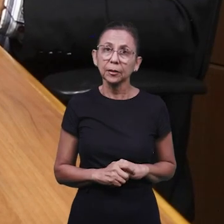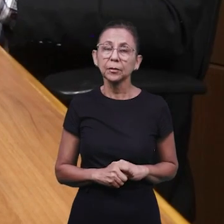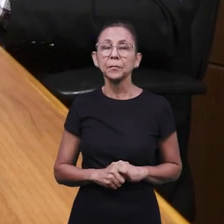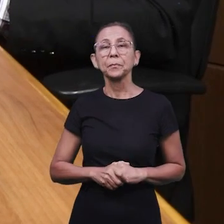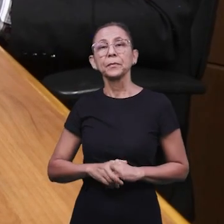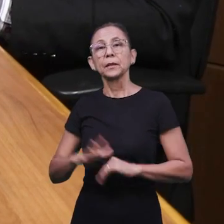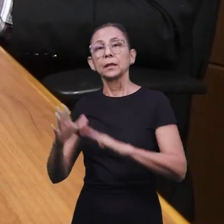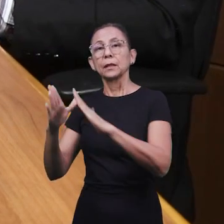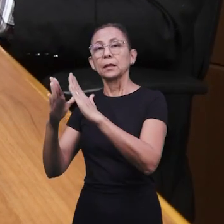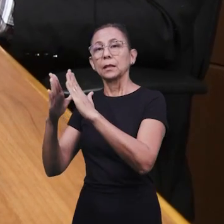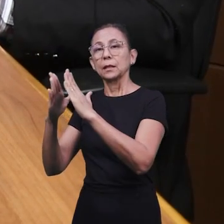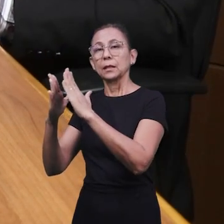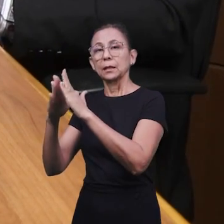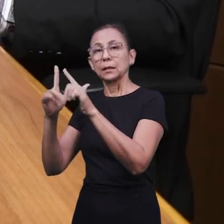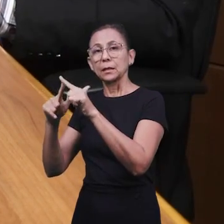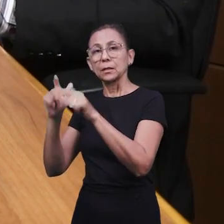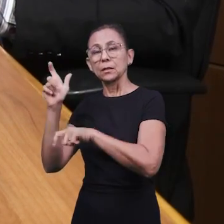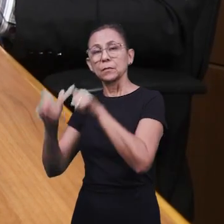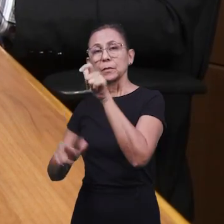experiência filosófica,